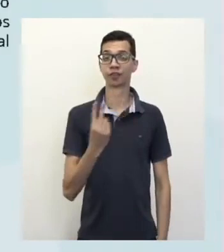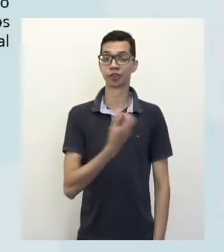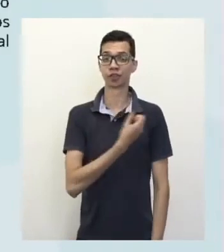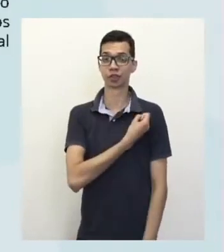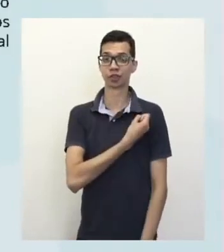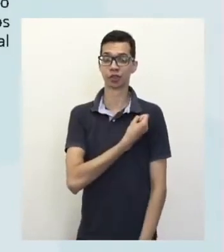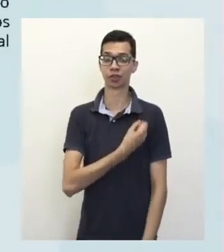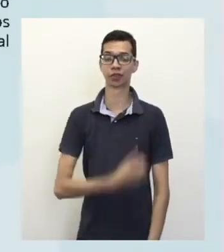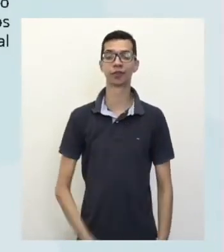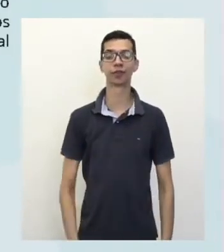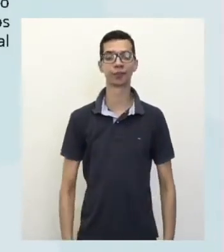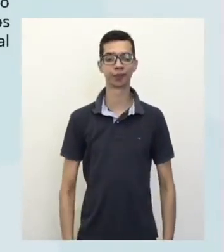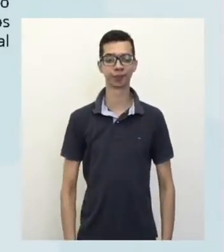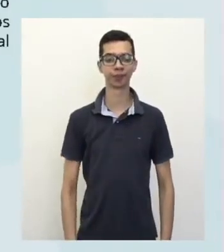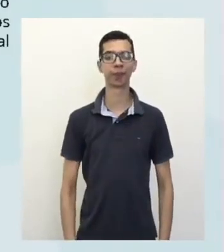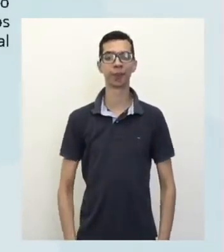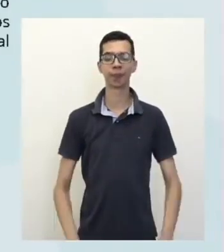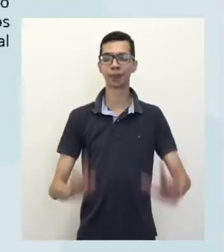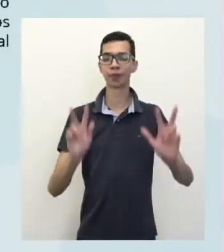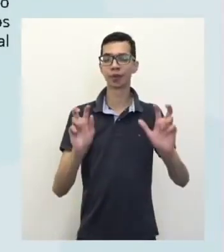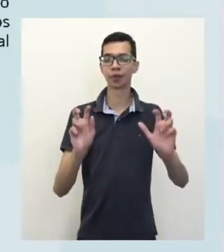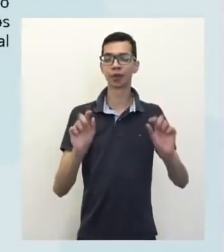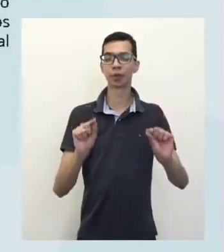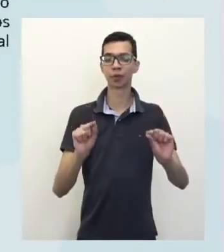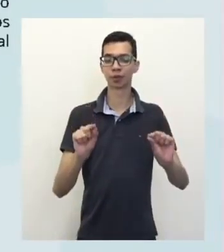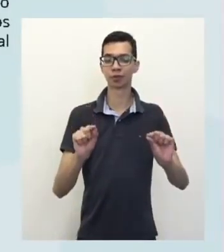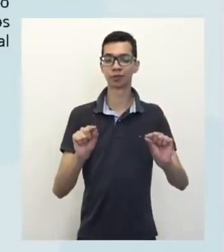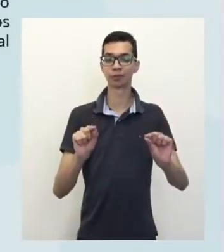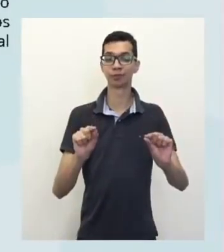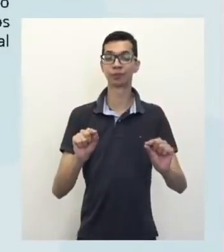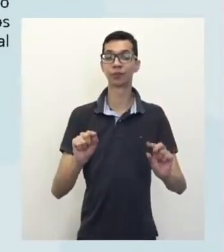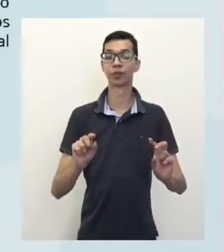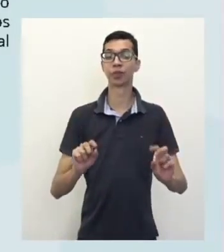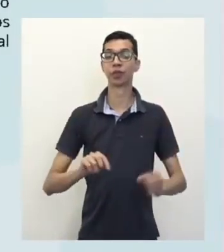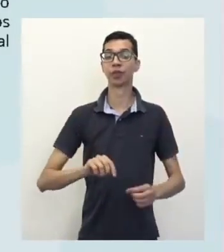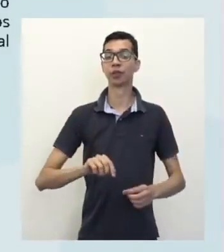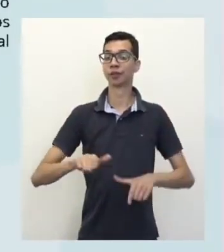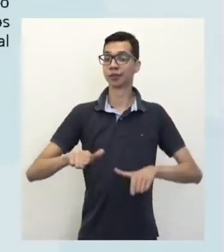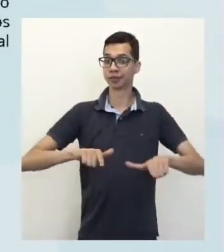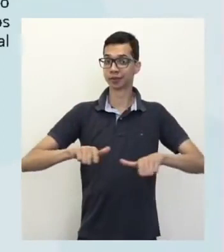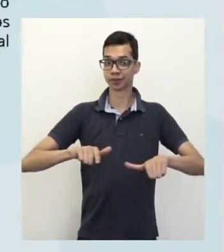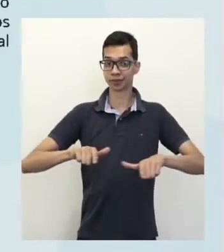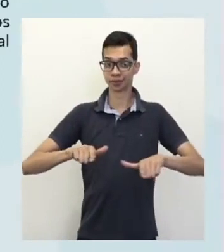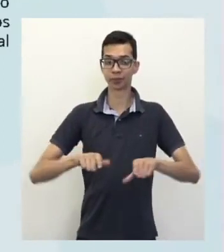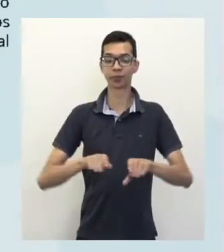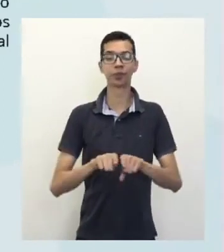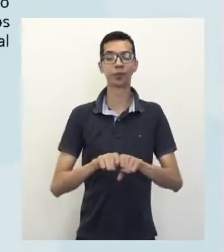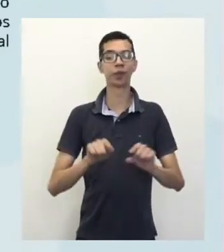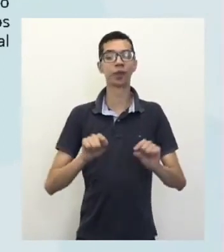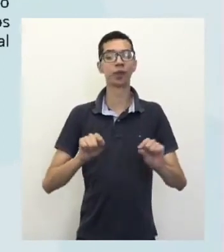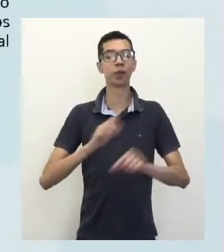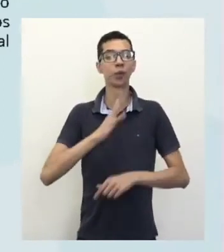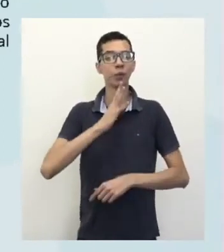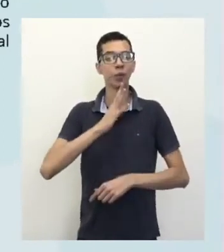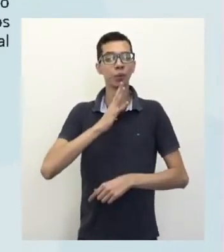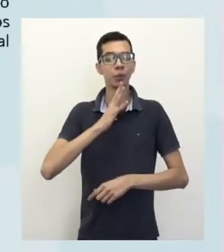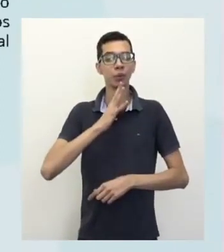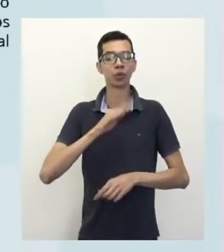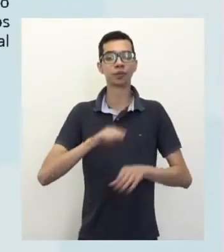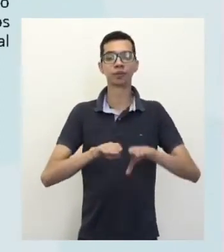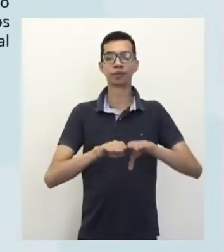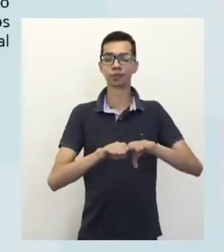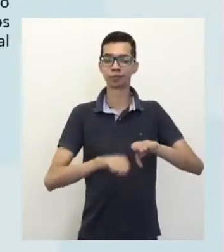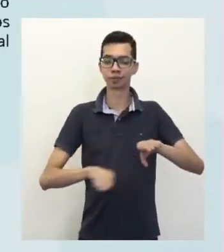unidade temática Mundo do Trabalho e o objeto de conhecimento, desigualdade social e o trabalho, né? Para que a gente